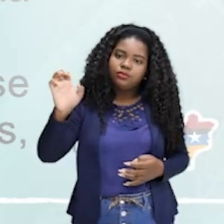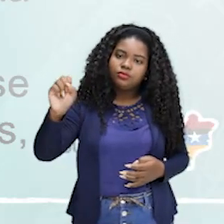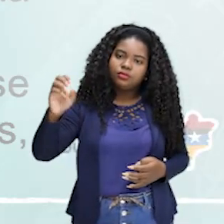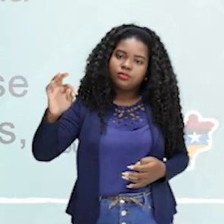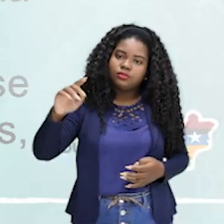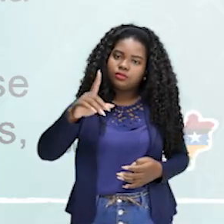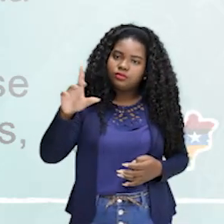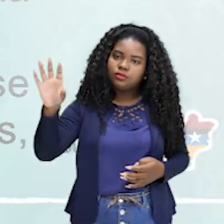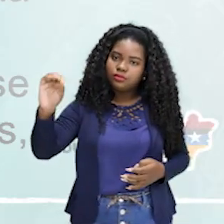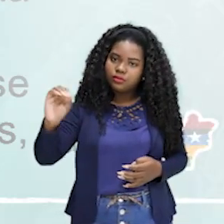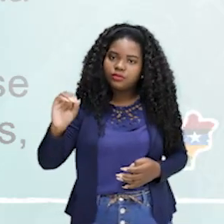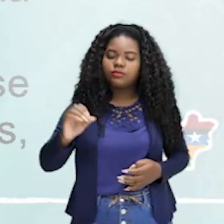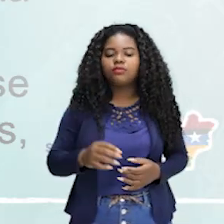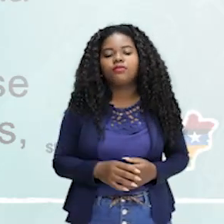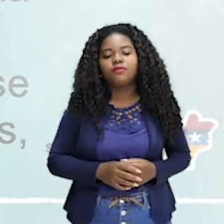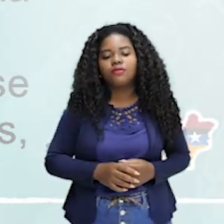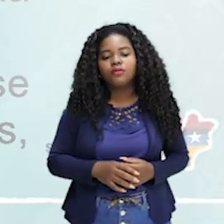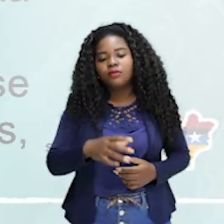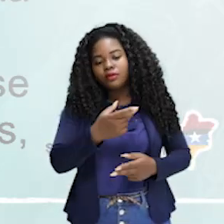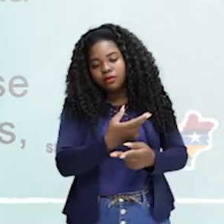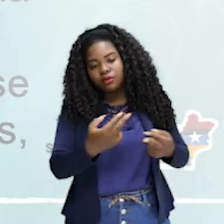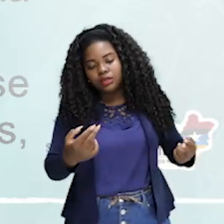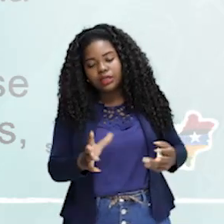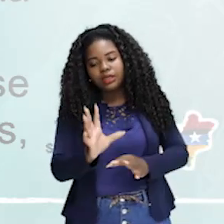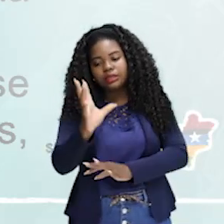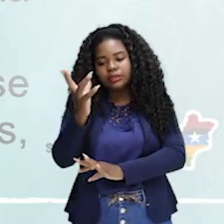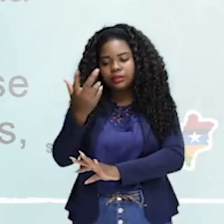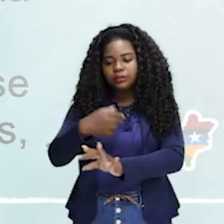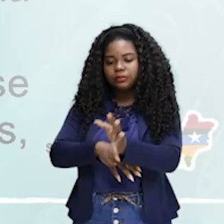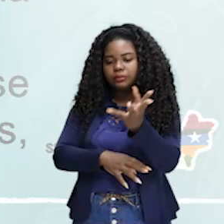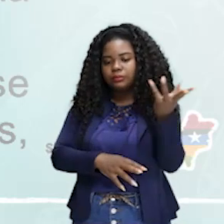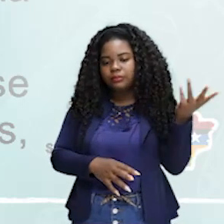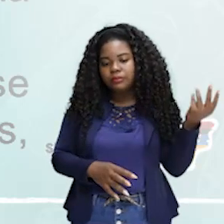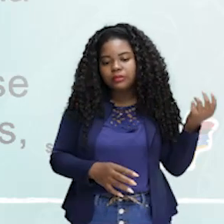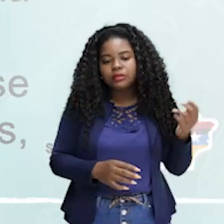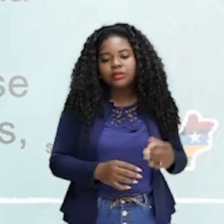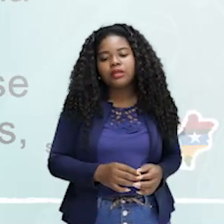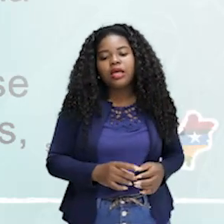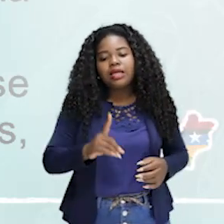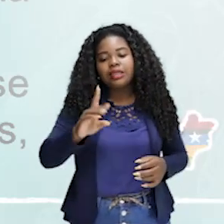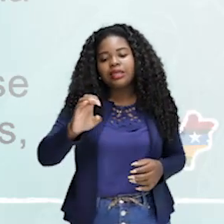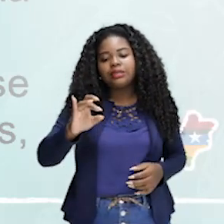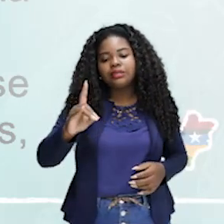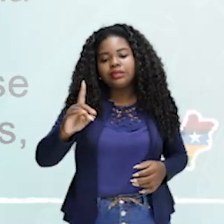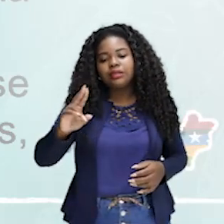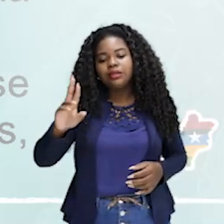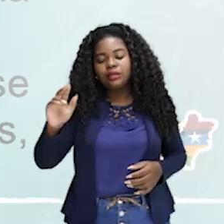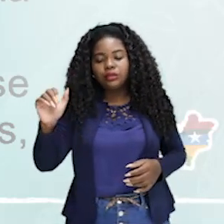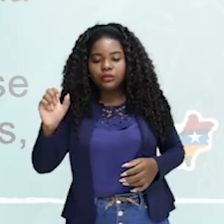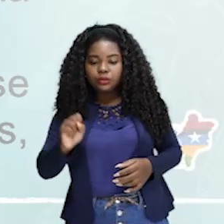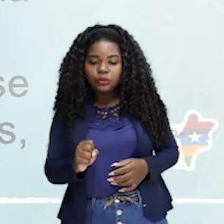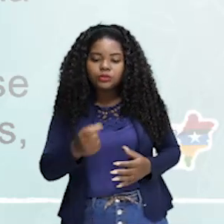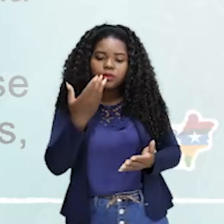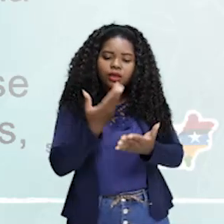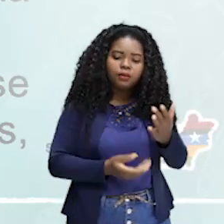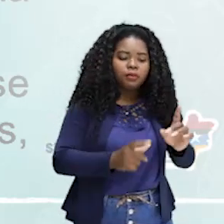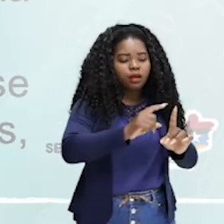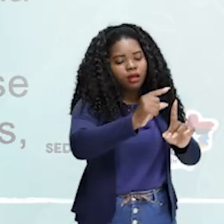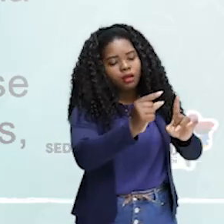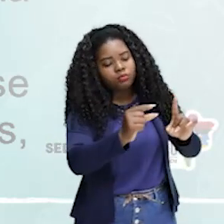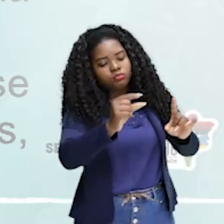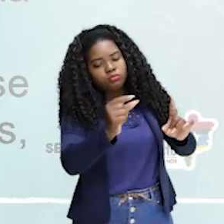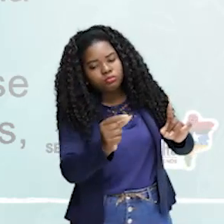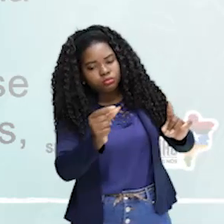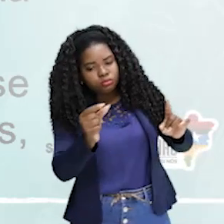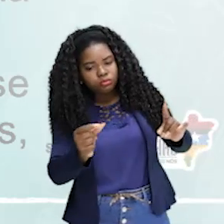vegetação já bem variada. As plantas são chamadas de decíduas ou caducifólias porque perdem as suas folhas em parte do ano como